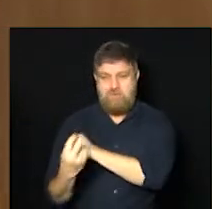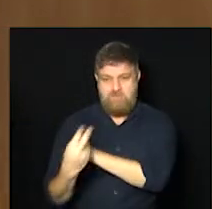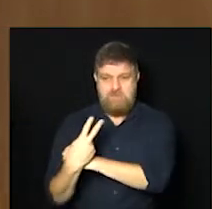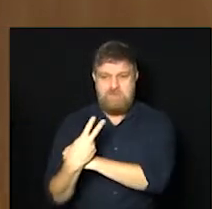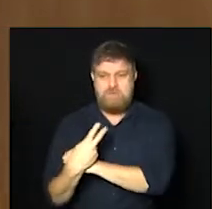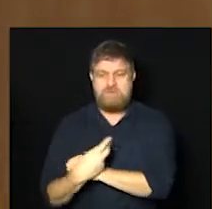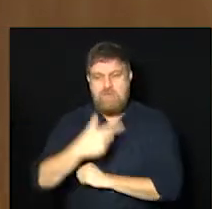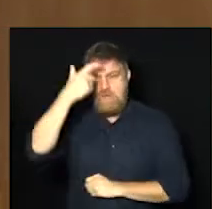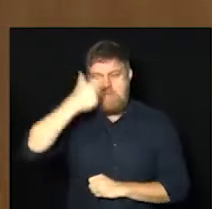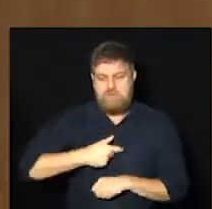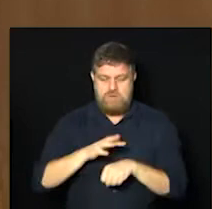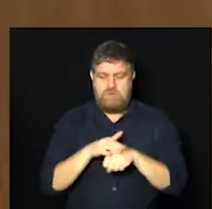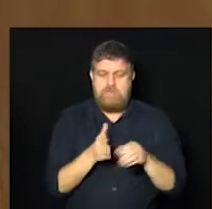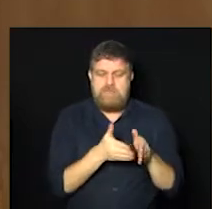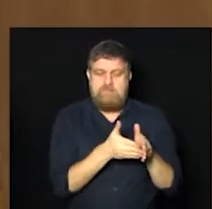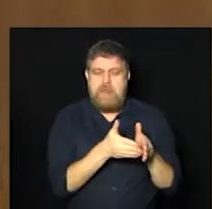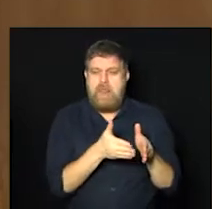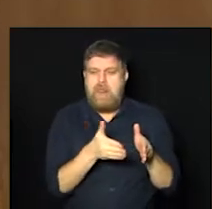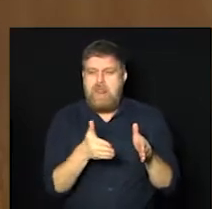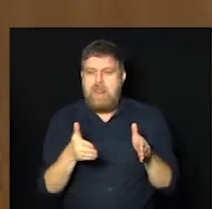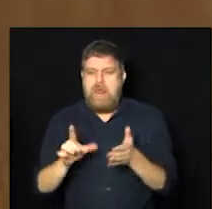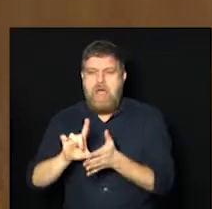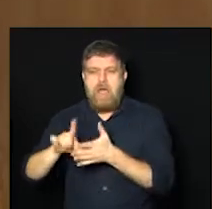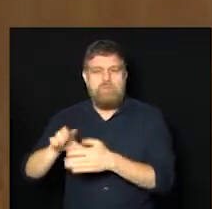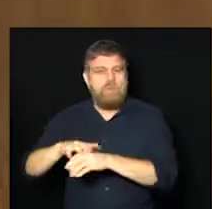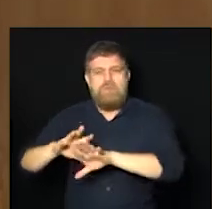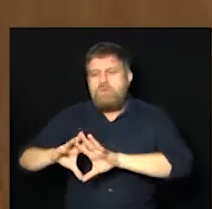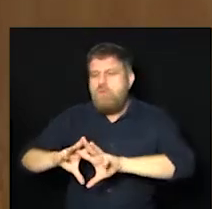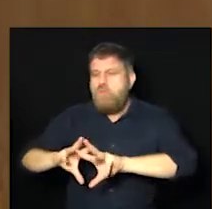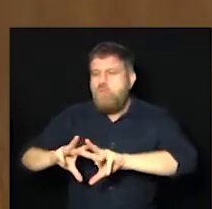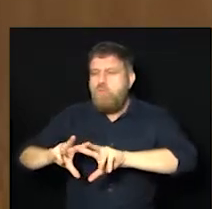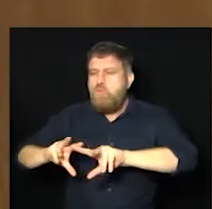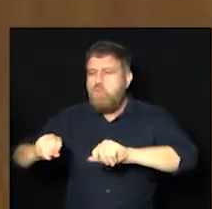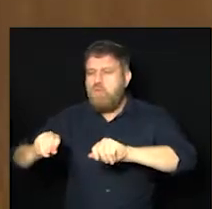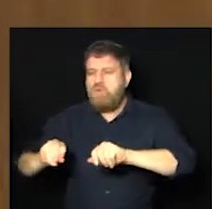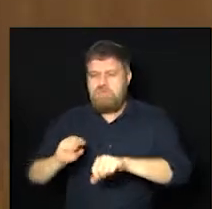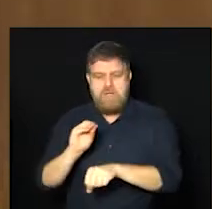depois você cura a infecção, às vezes até sem